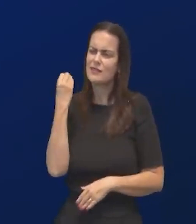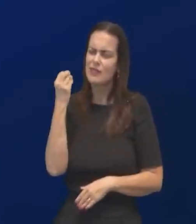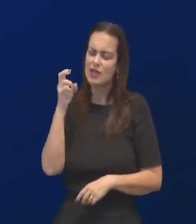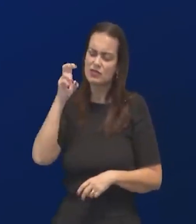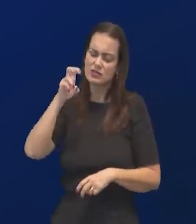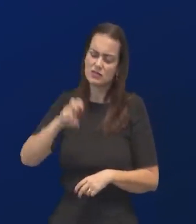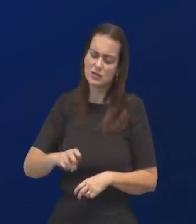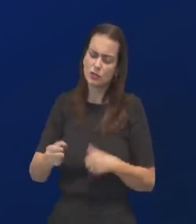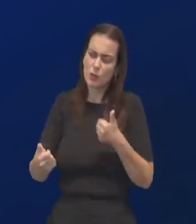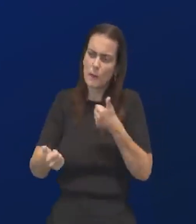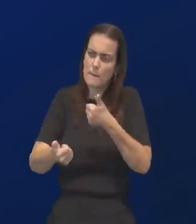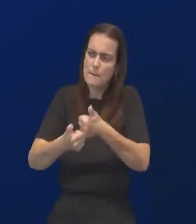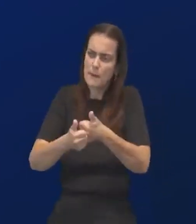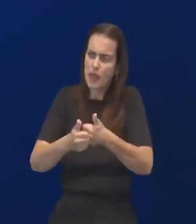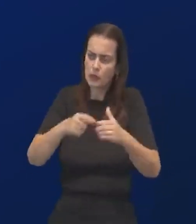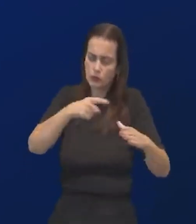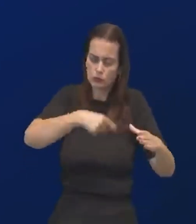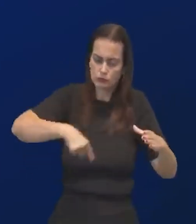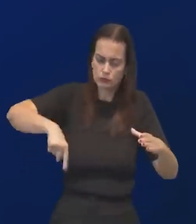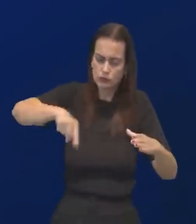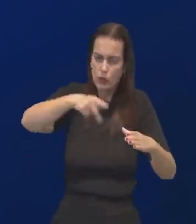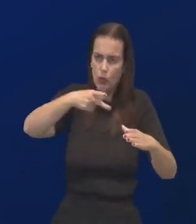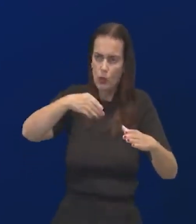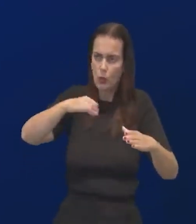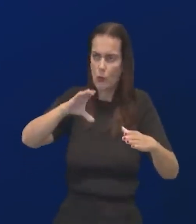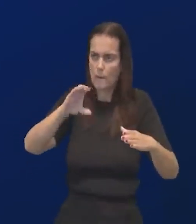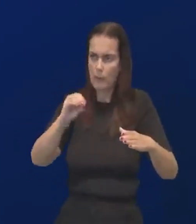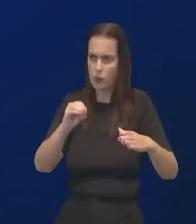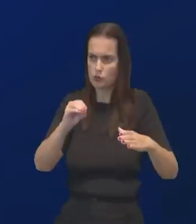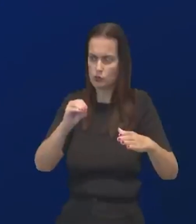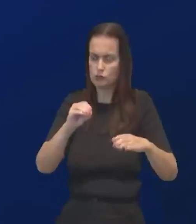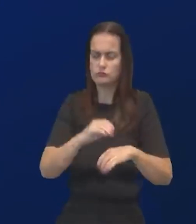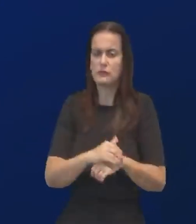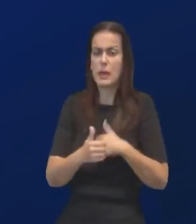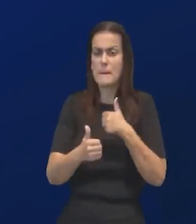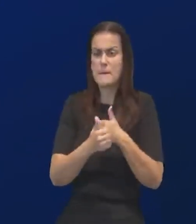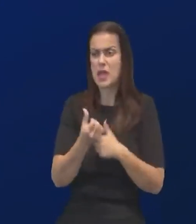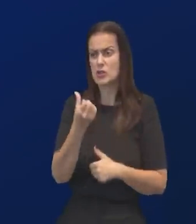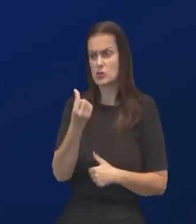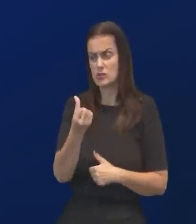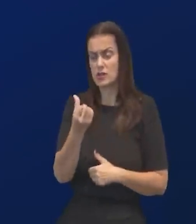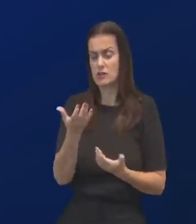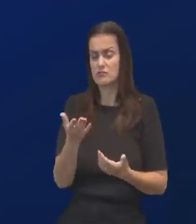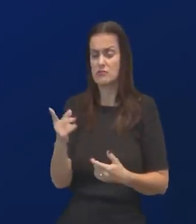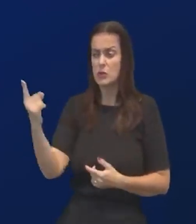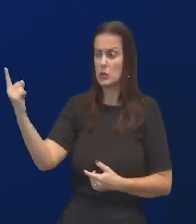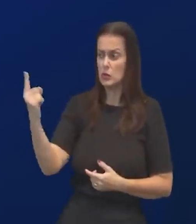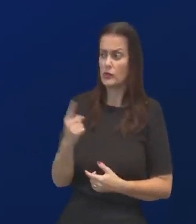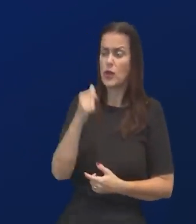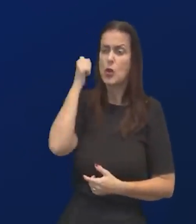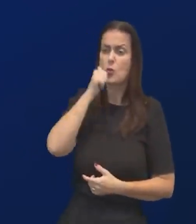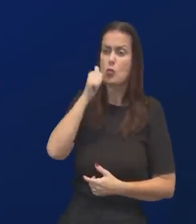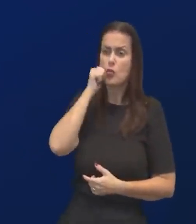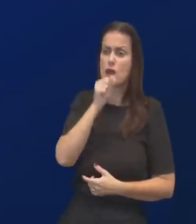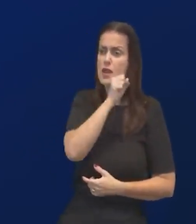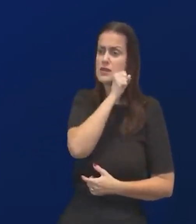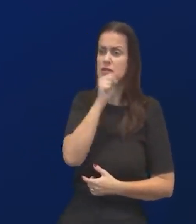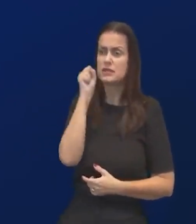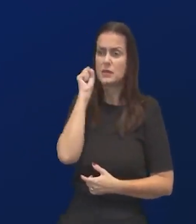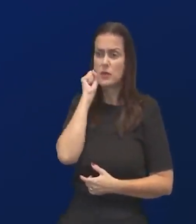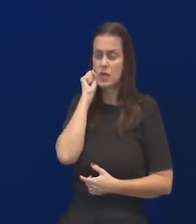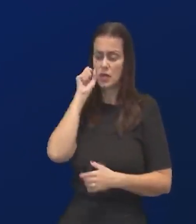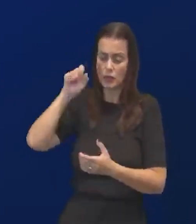do poço. Era cerca da hora sexta. Veio uma mulher de Samaria tirar